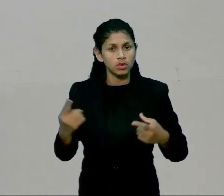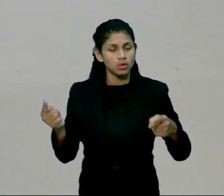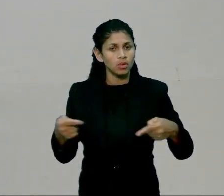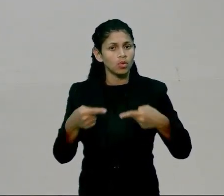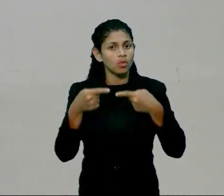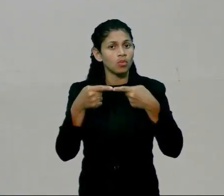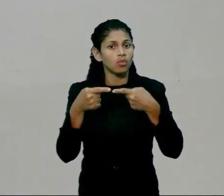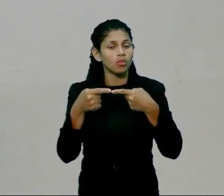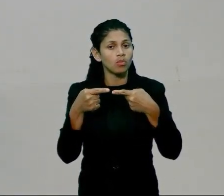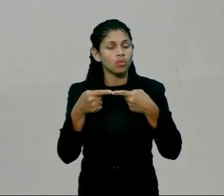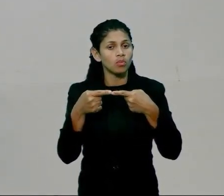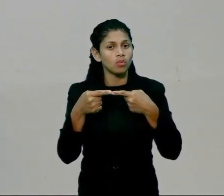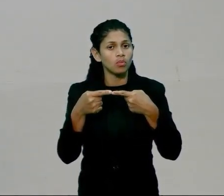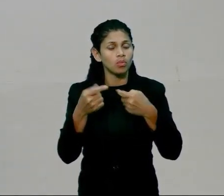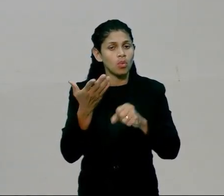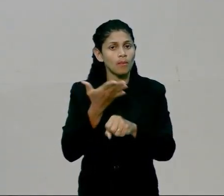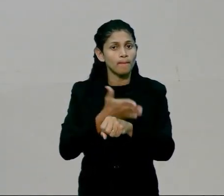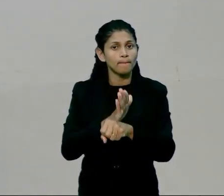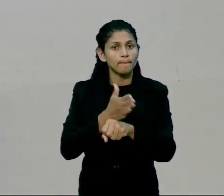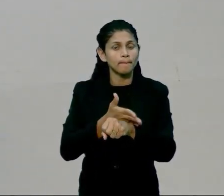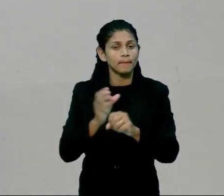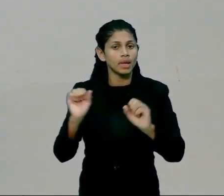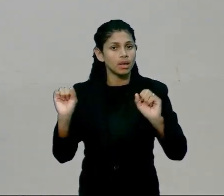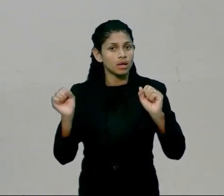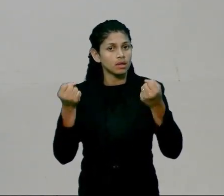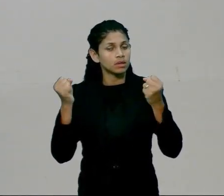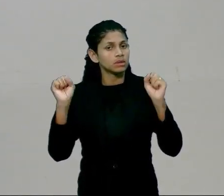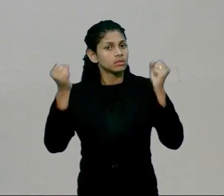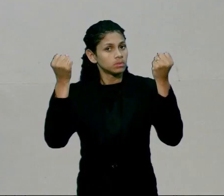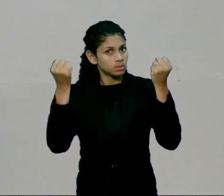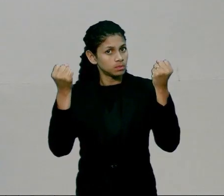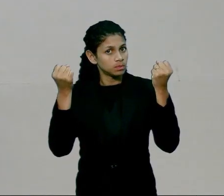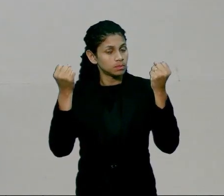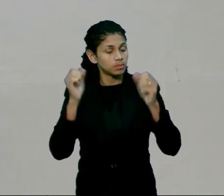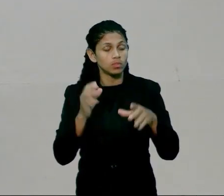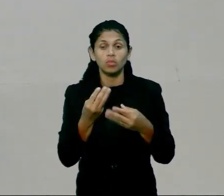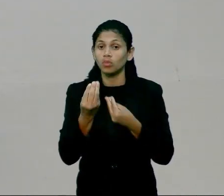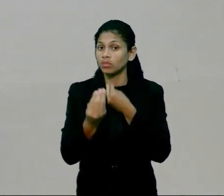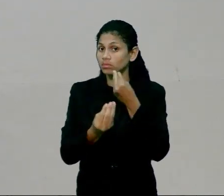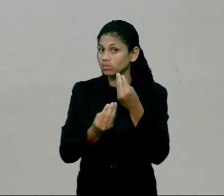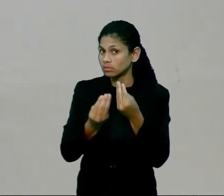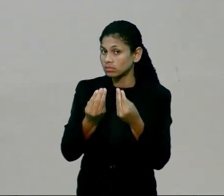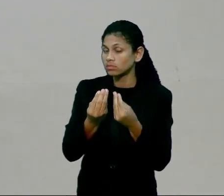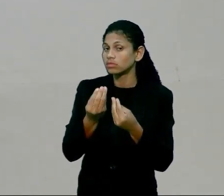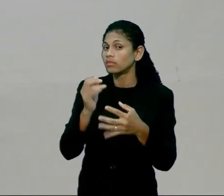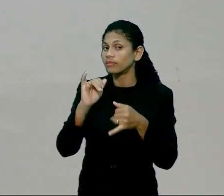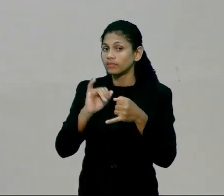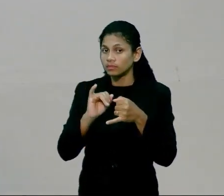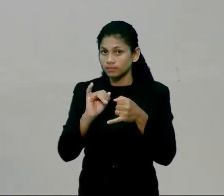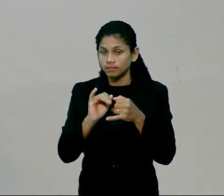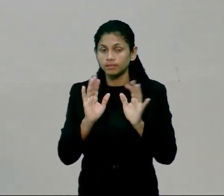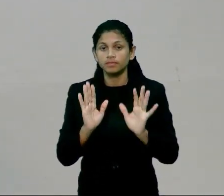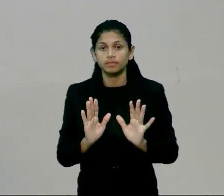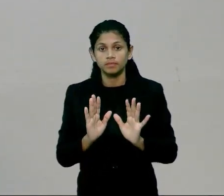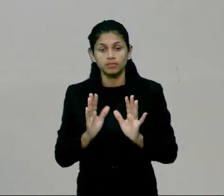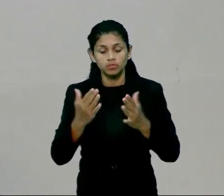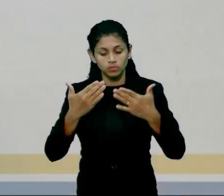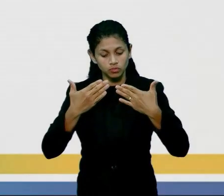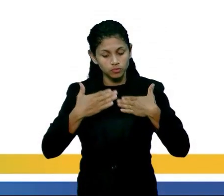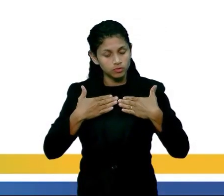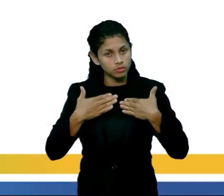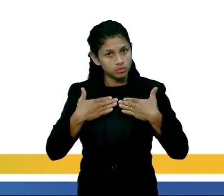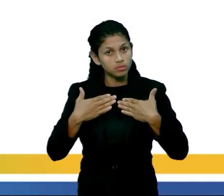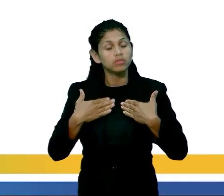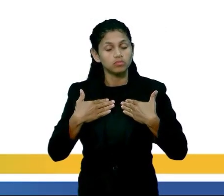a uma prática motora. Como é que determinada capacidade, determinada ação vai funcionar no nosso organismo. Uma das que a